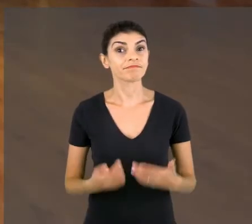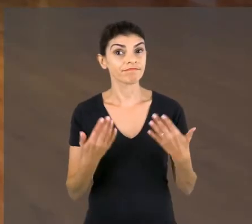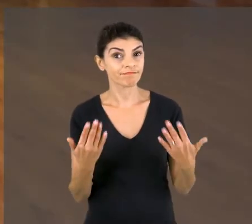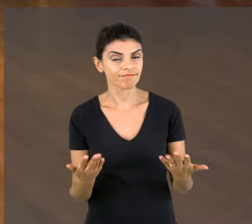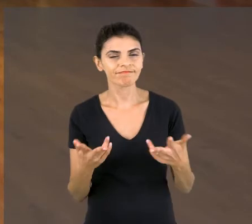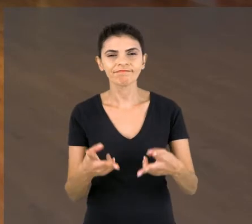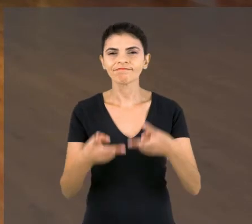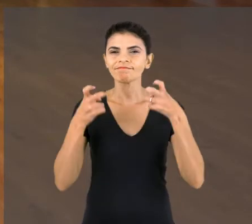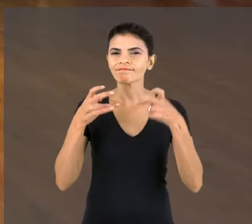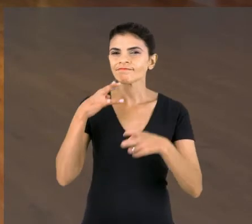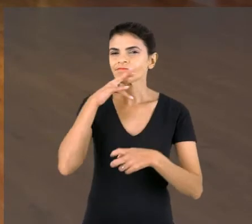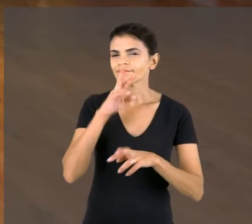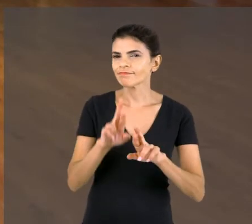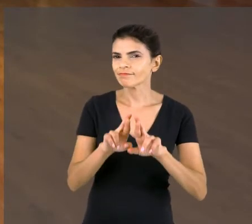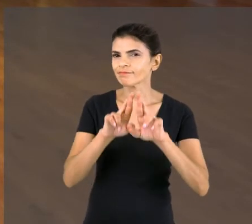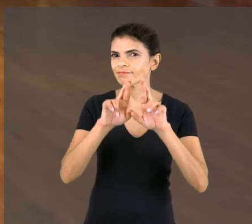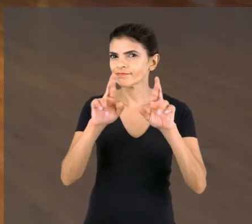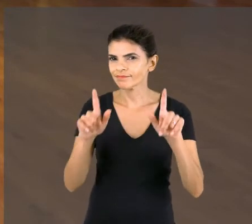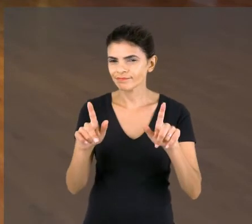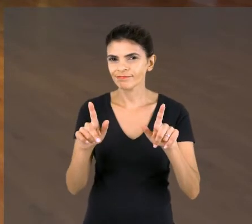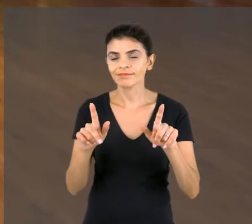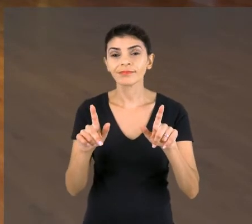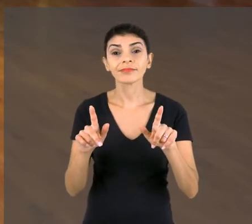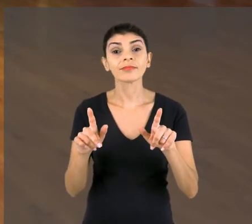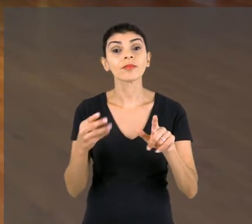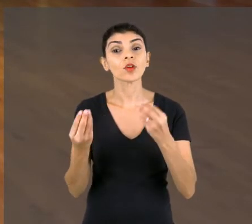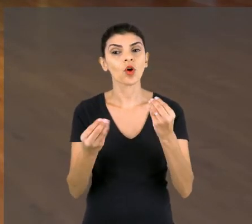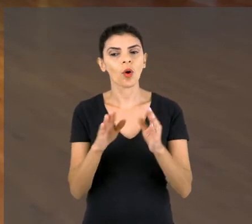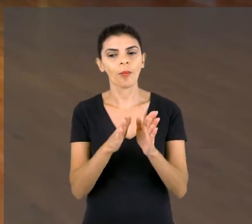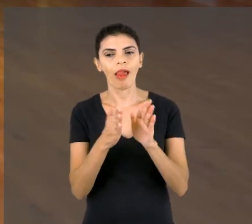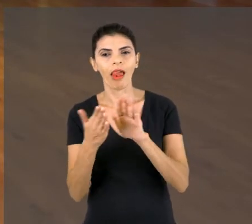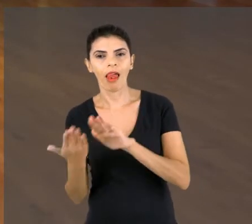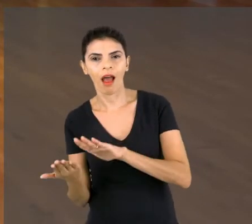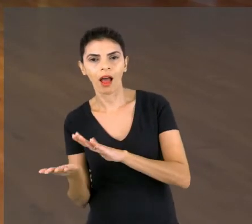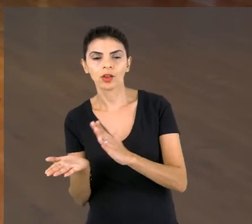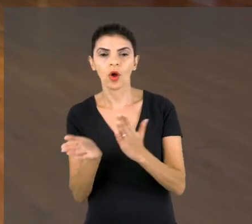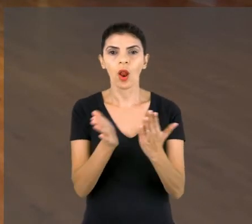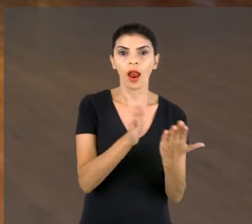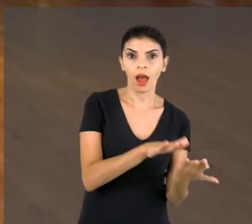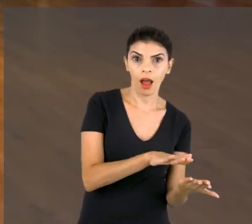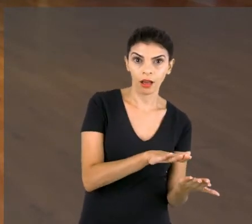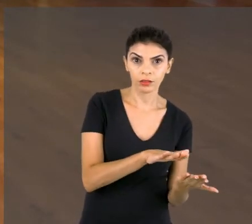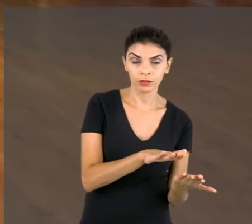A gente pode perceber a diferença que é só transferir para um lado e outro,